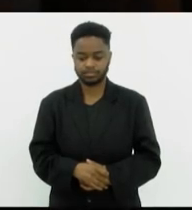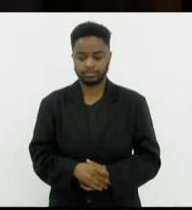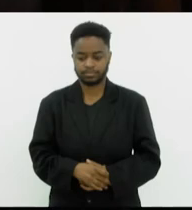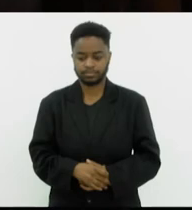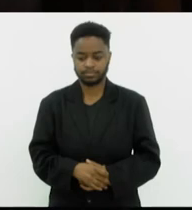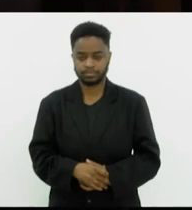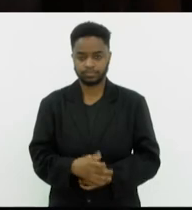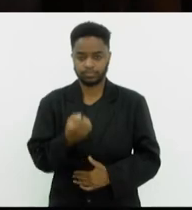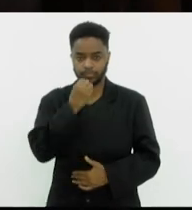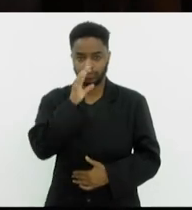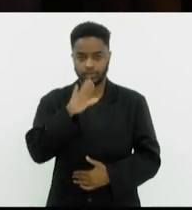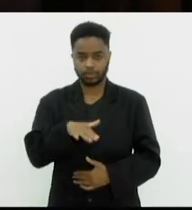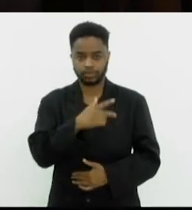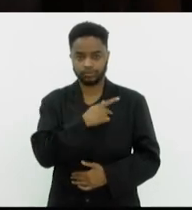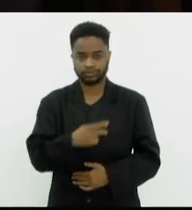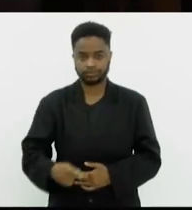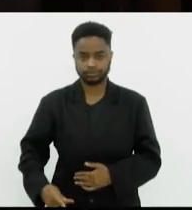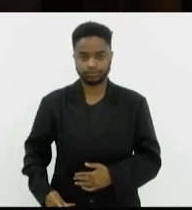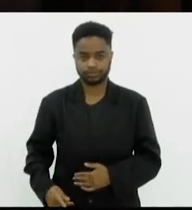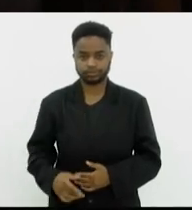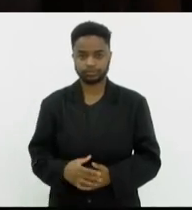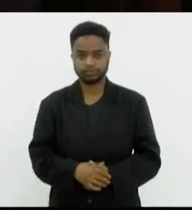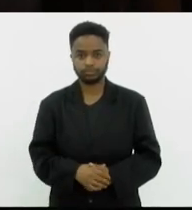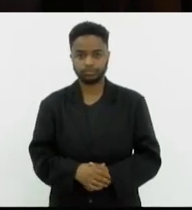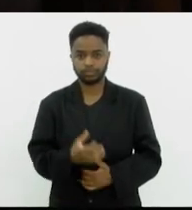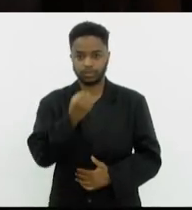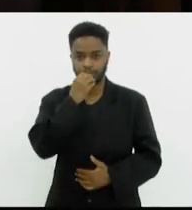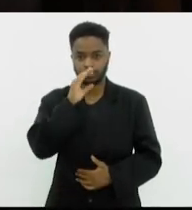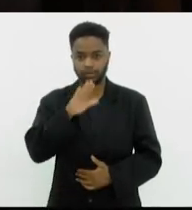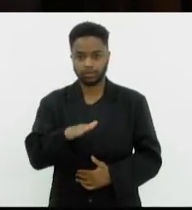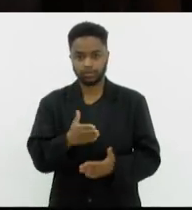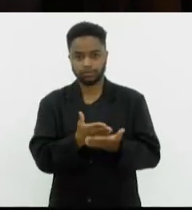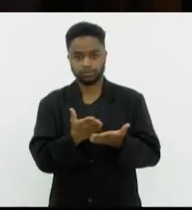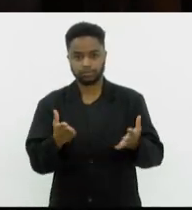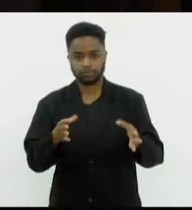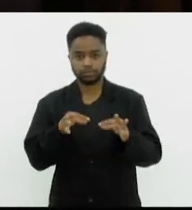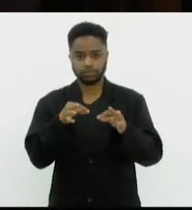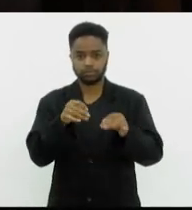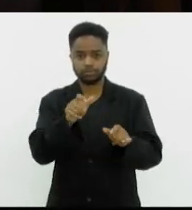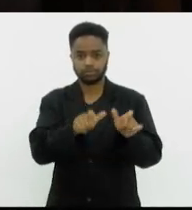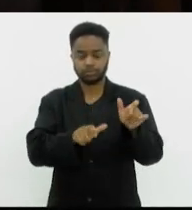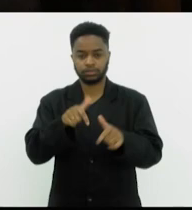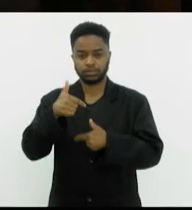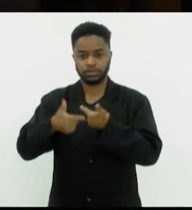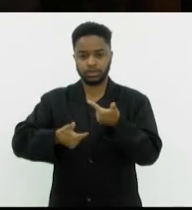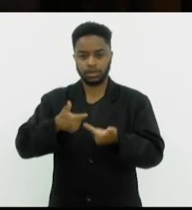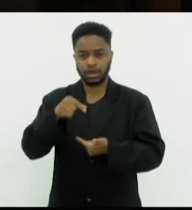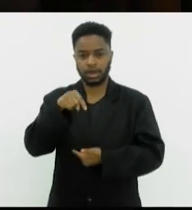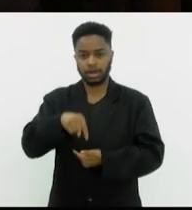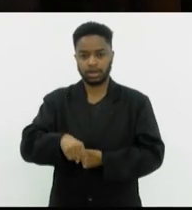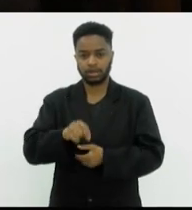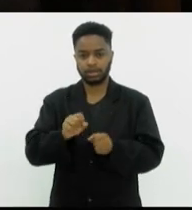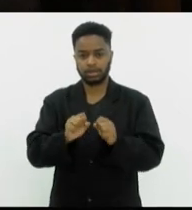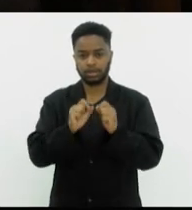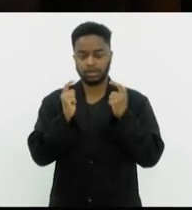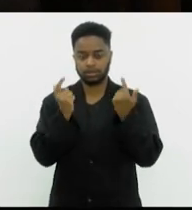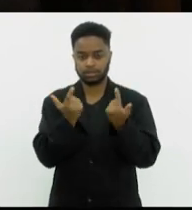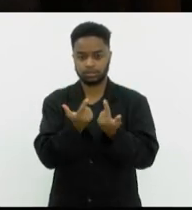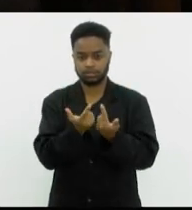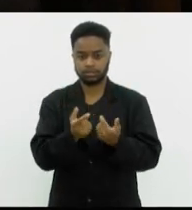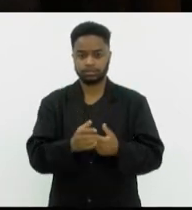Boa tarde, senhor presidente, boa tarde a todos os trabalhadores e as trabalhadoras aqui da Assembleia